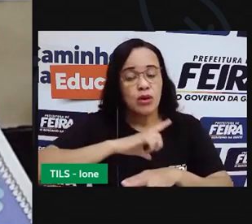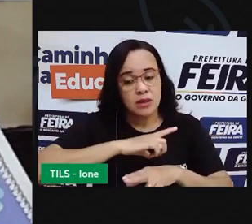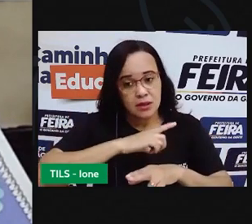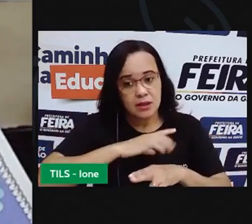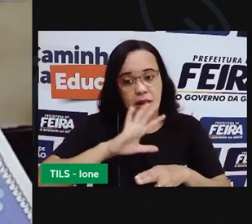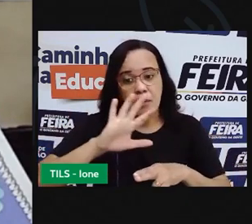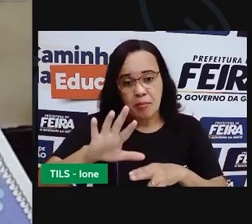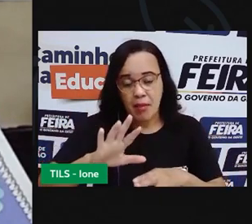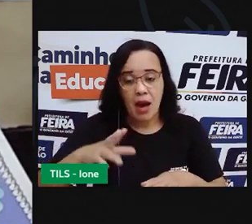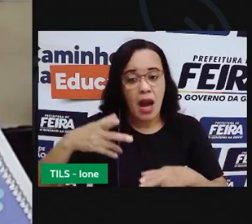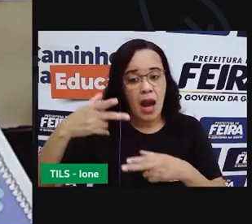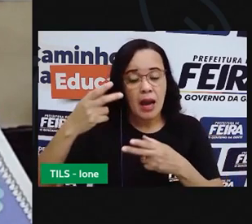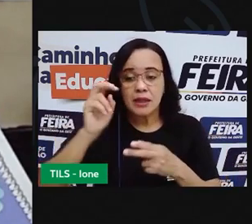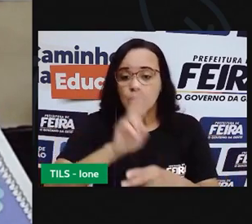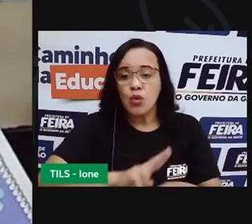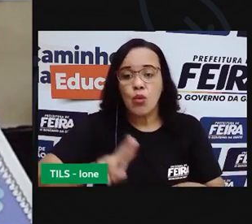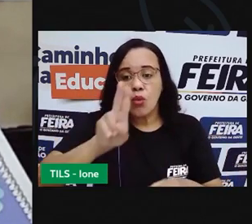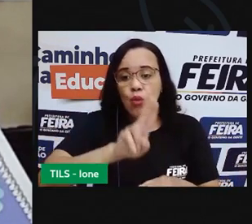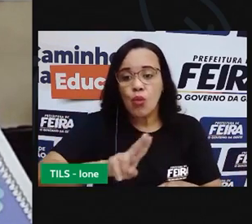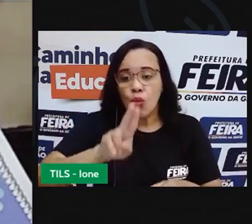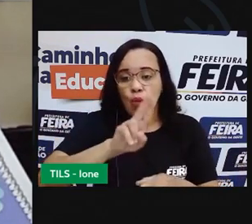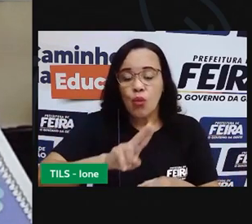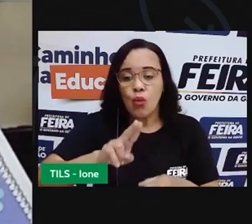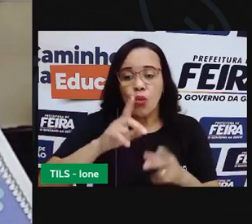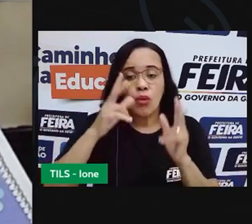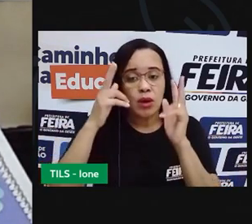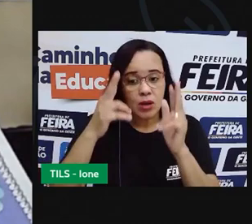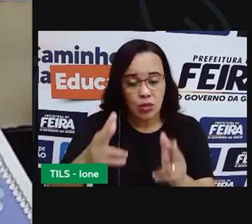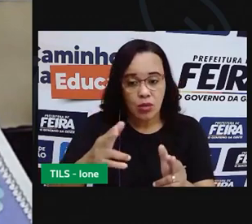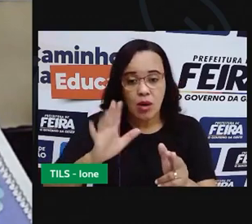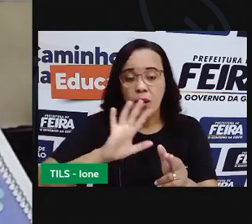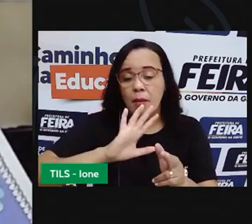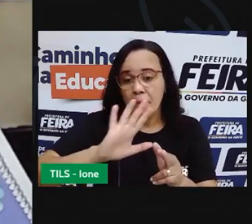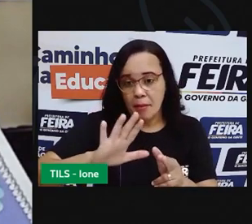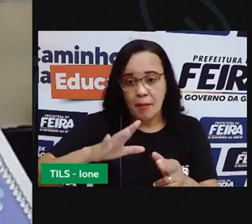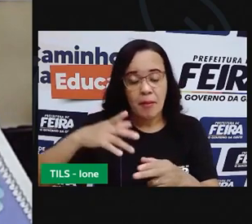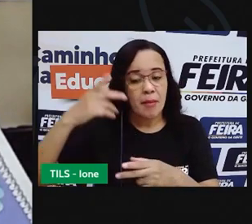função, mas as características deles são diferentes.